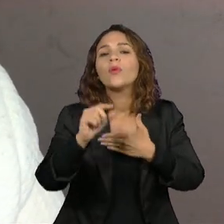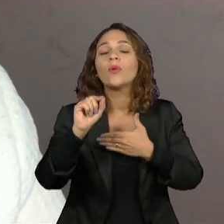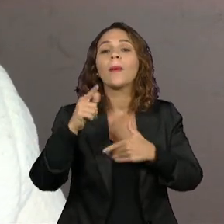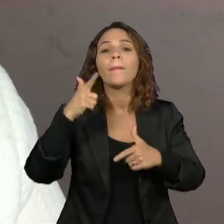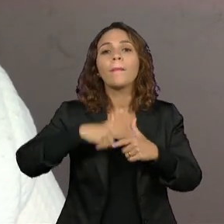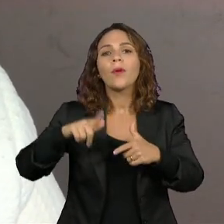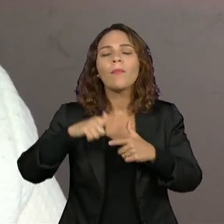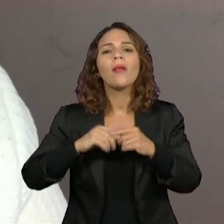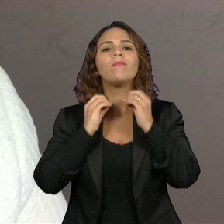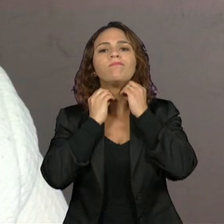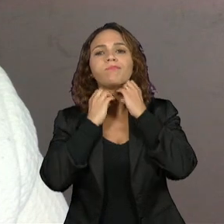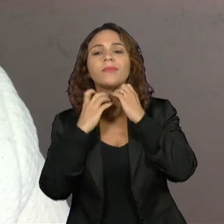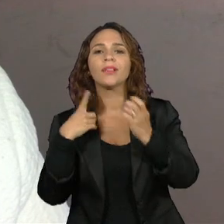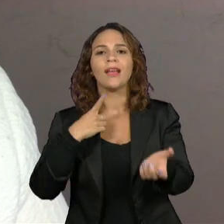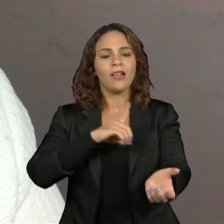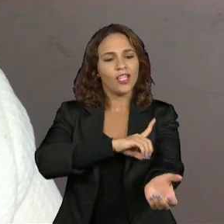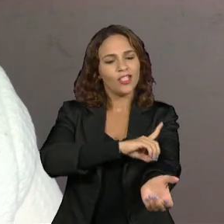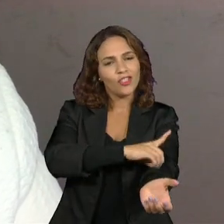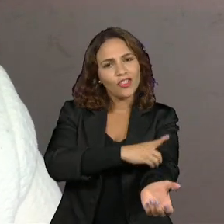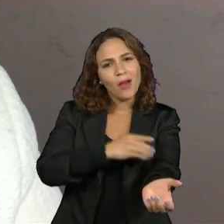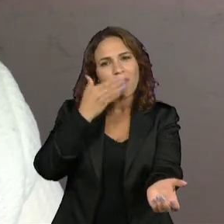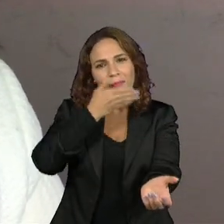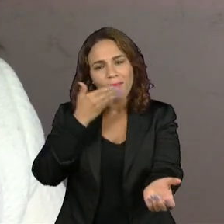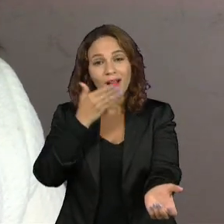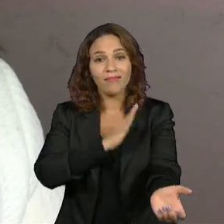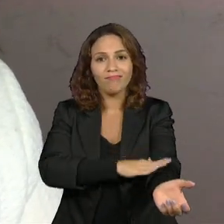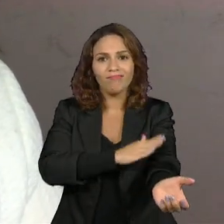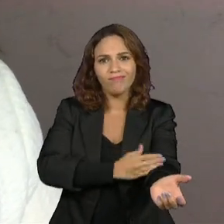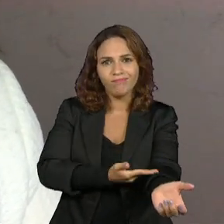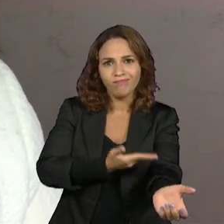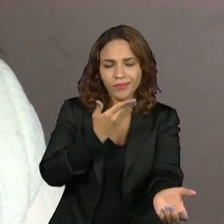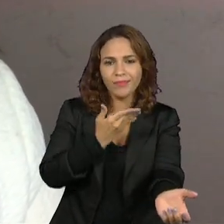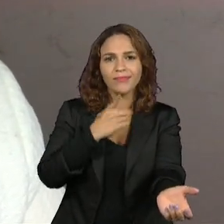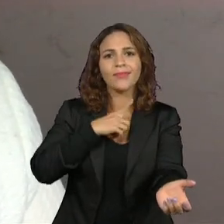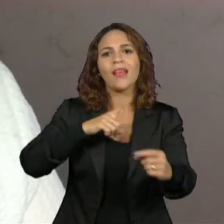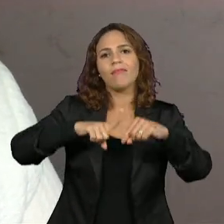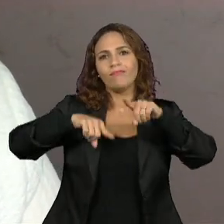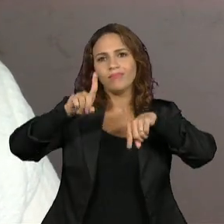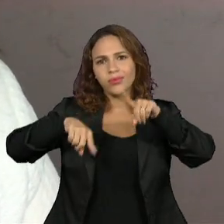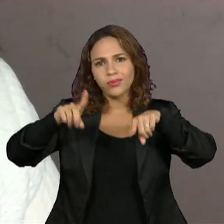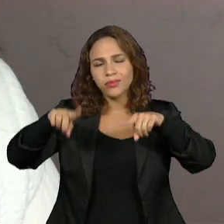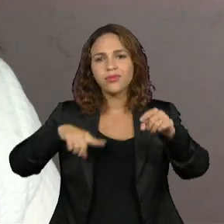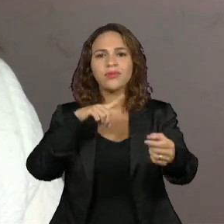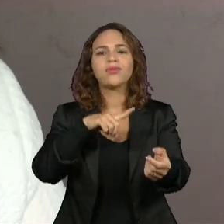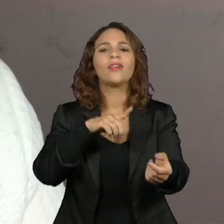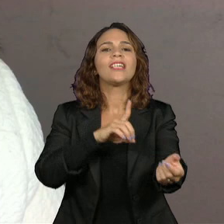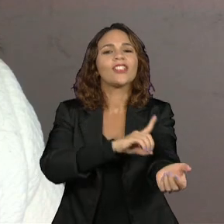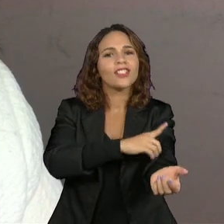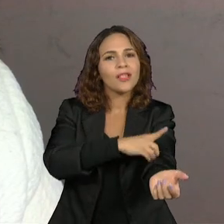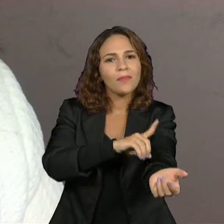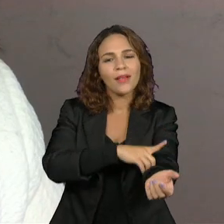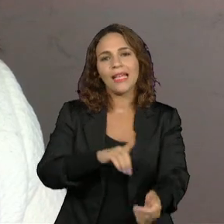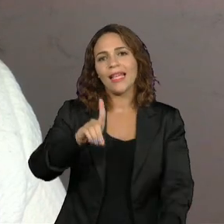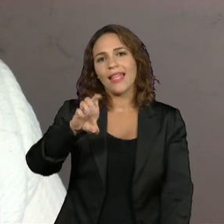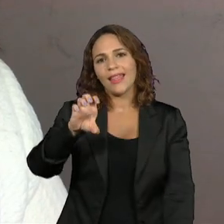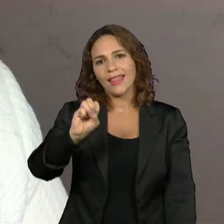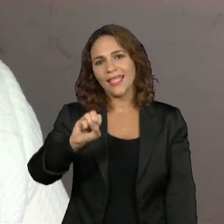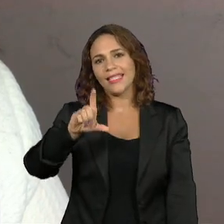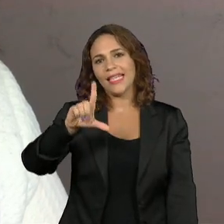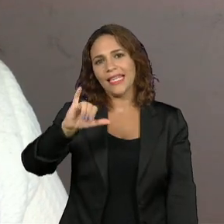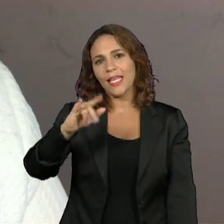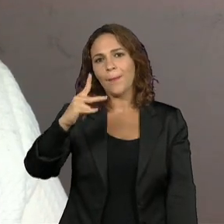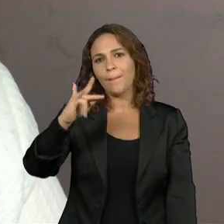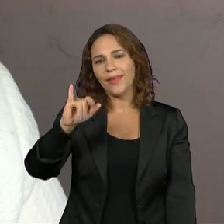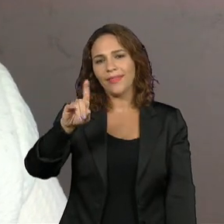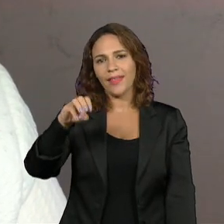metabólicas como diabetes, hipertensão, a dislipidemia, característica de diabetes, que é o bom colesterol